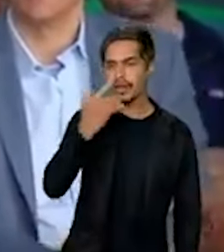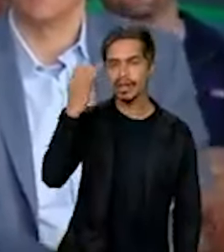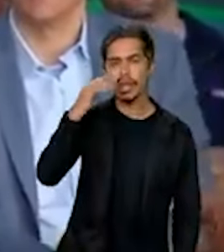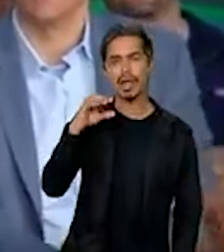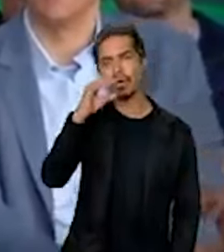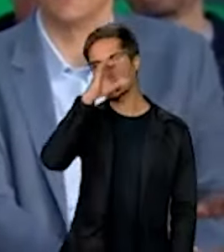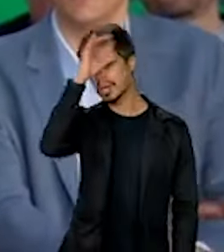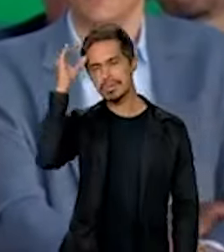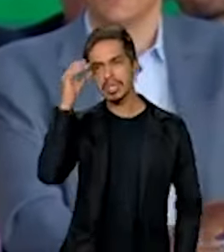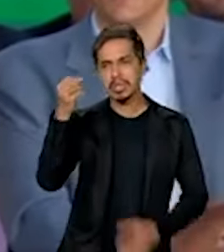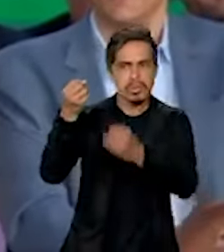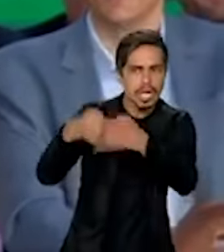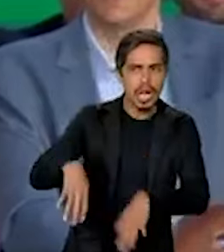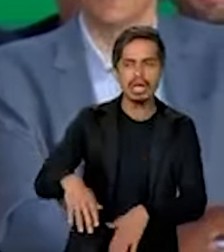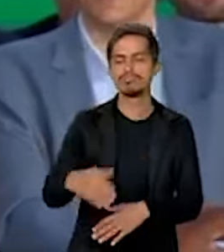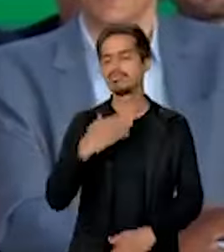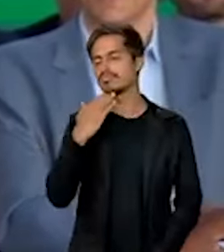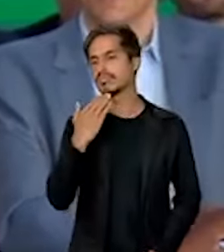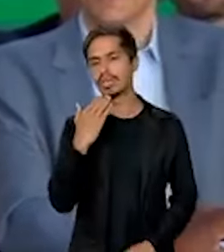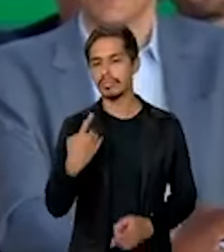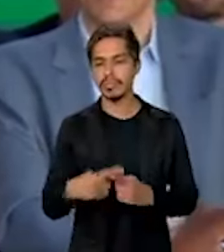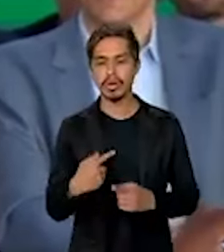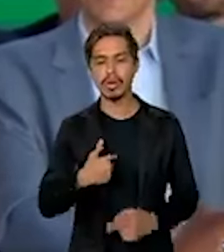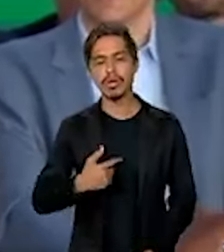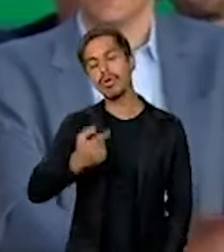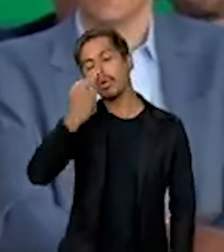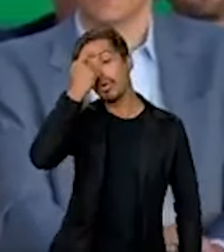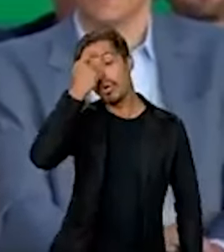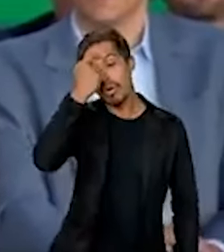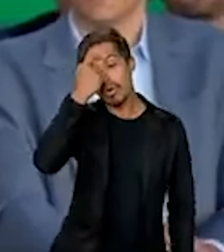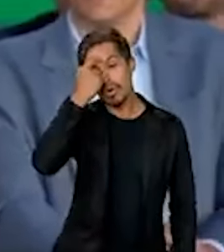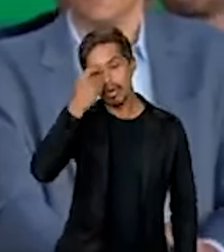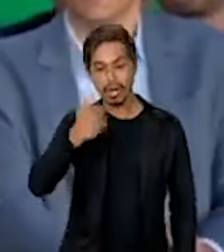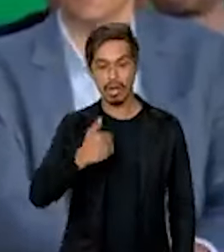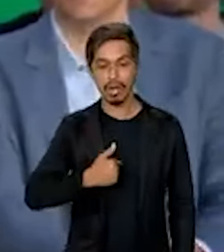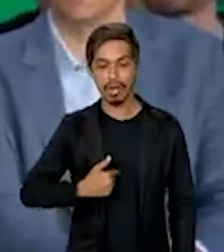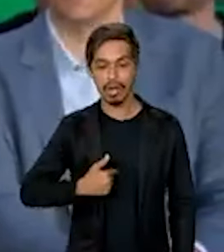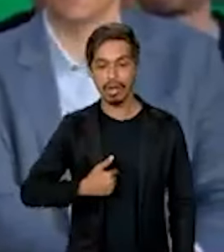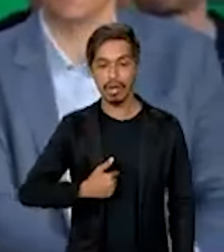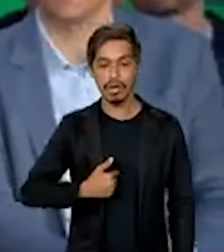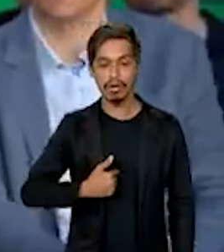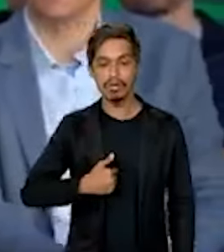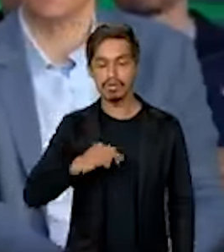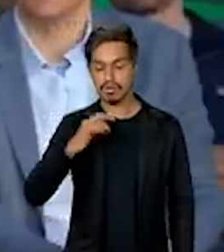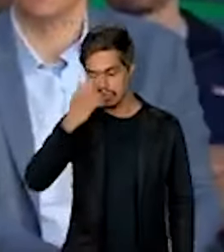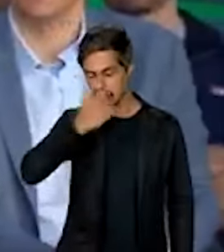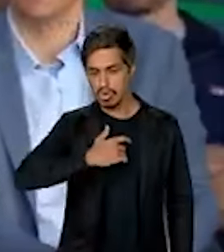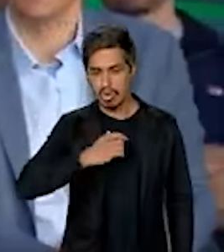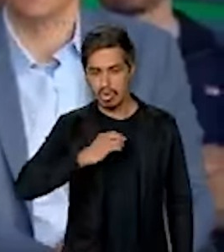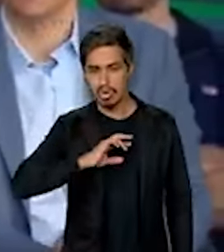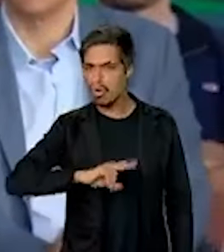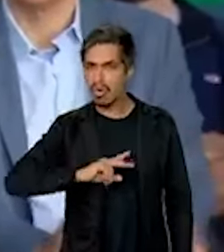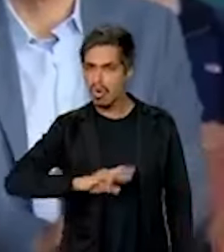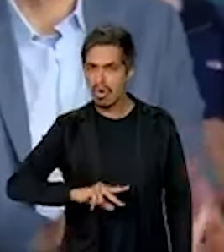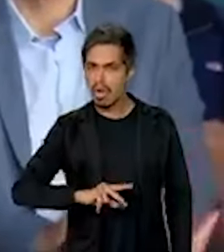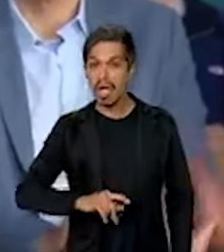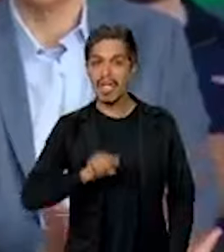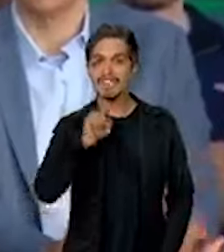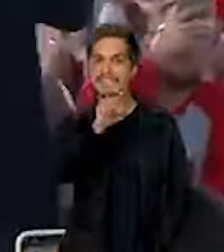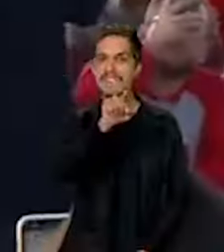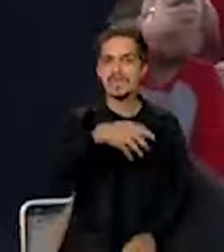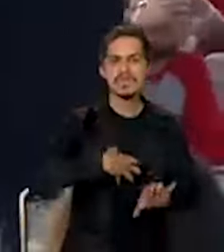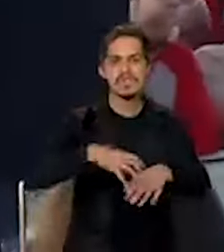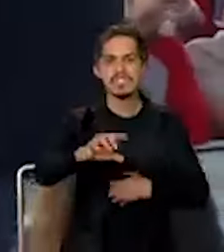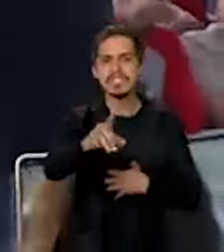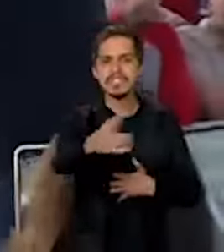Camilo. Sabe por quê? Porque eu tenho consciência que eu não sou eu. Eu sou vocês. Eu sou